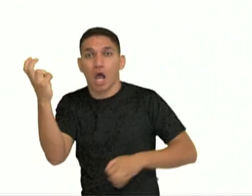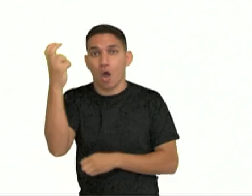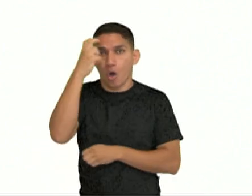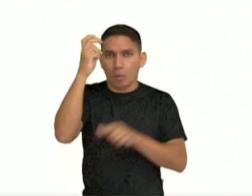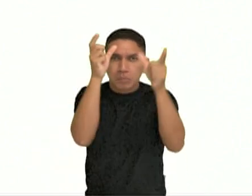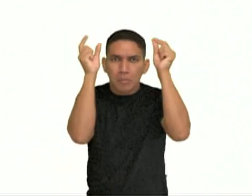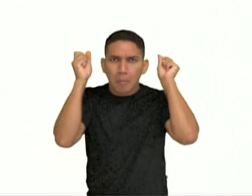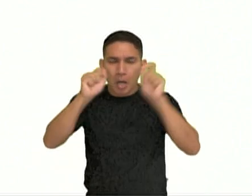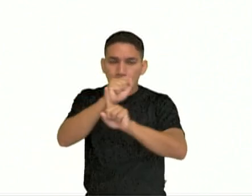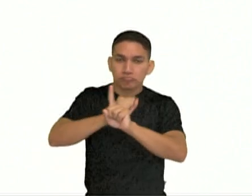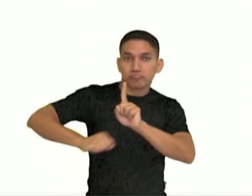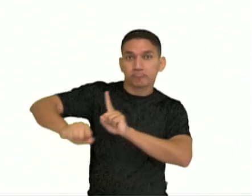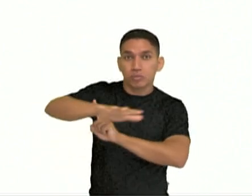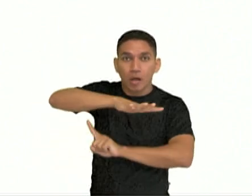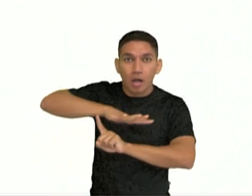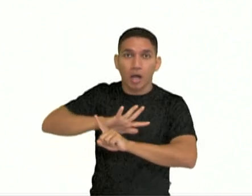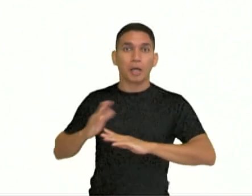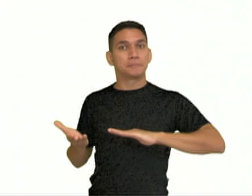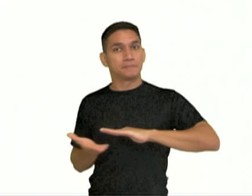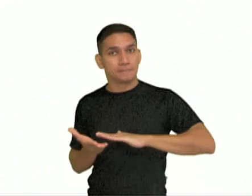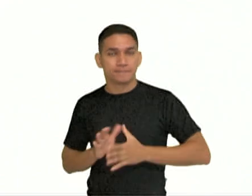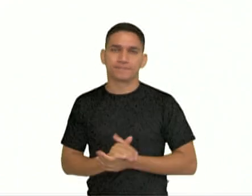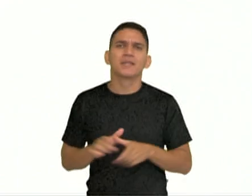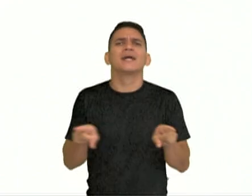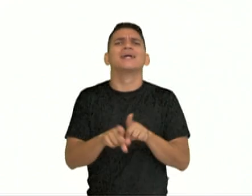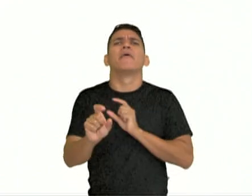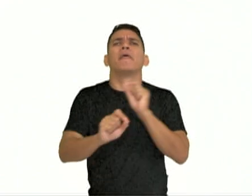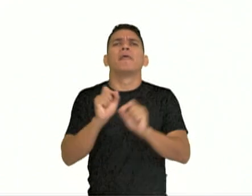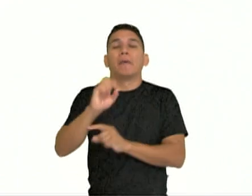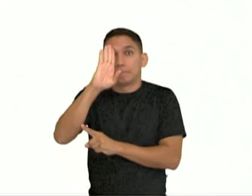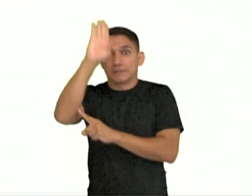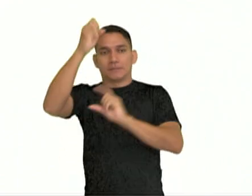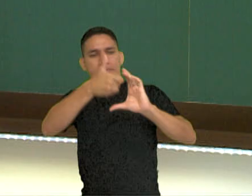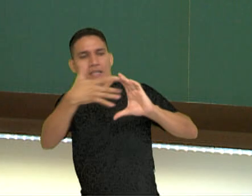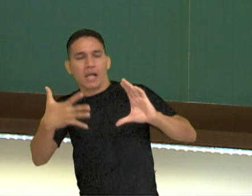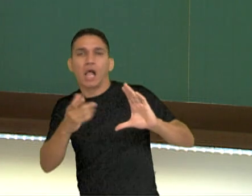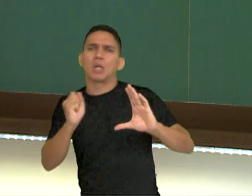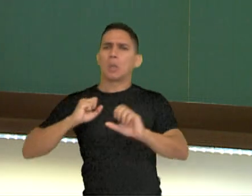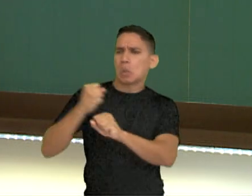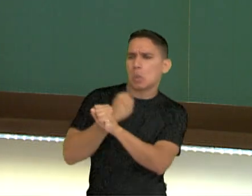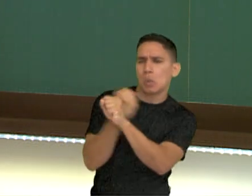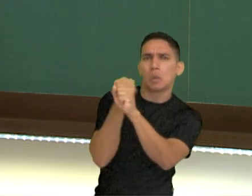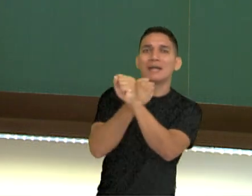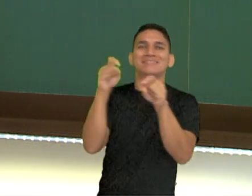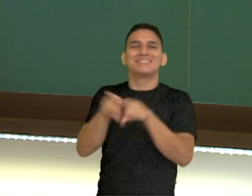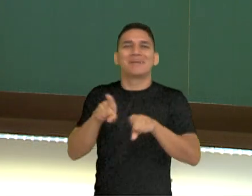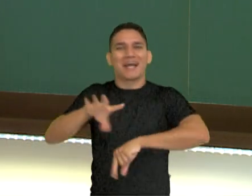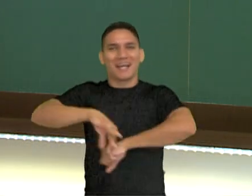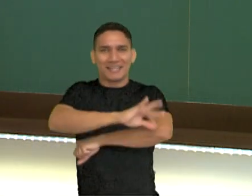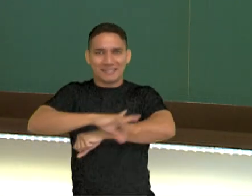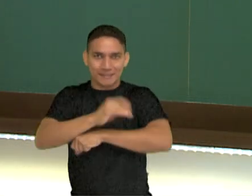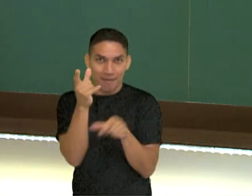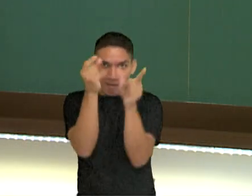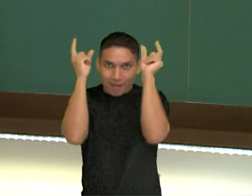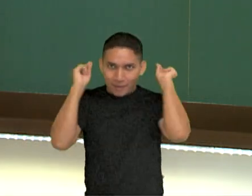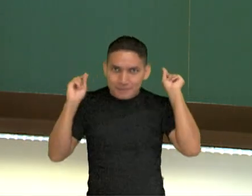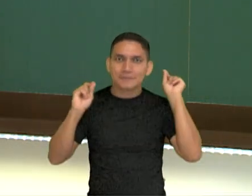na sociedade contemporânea e também as principais características da escultura e da arquitetura grega